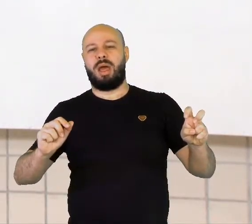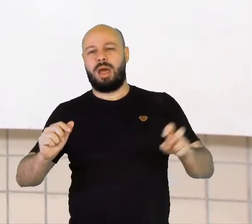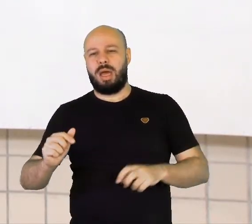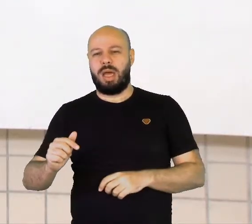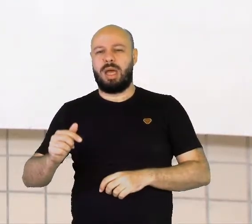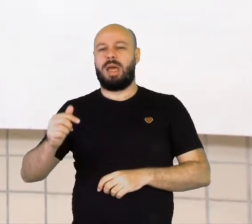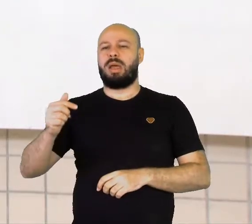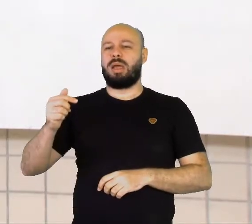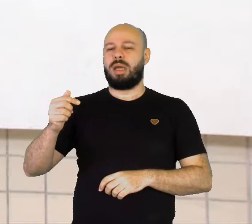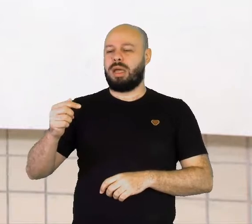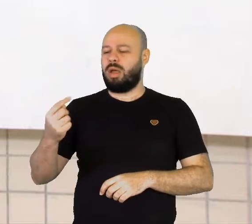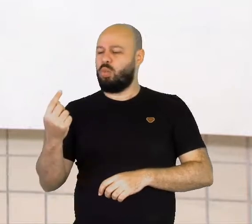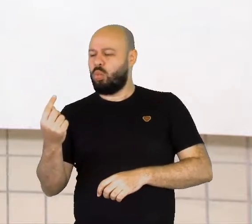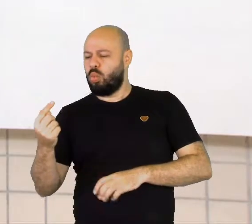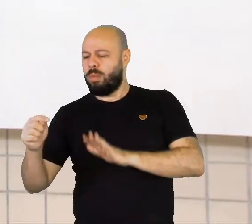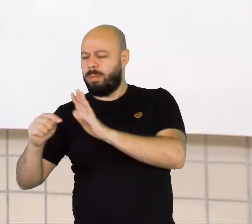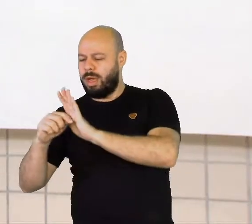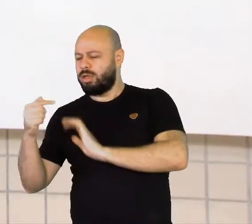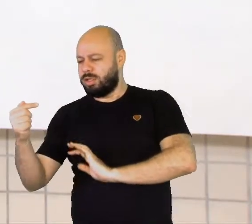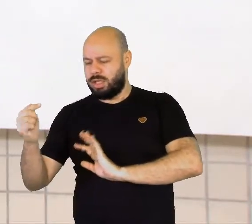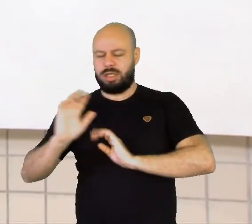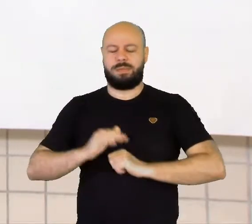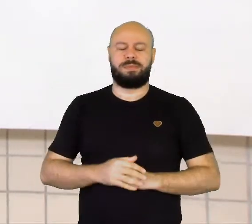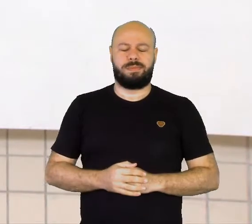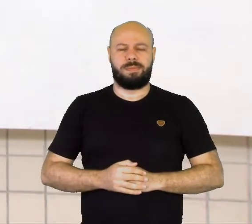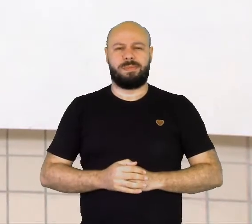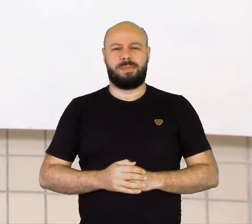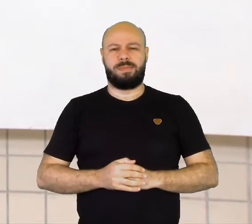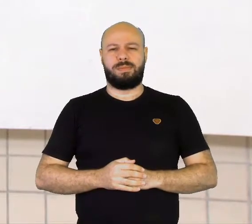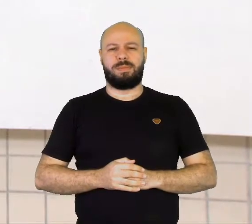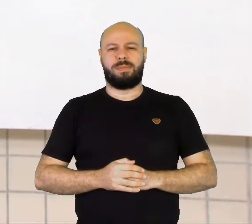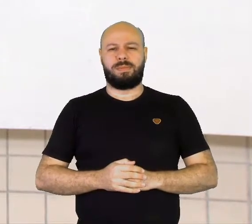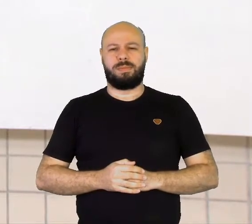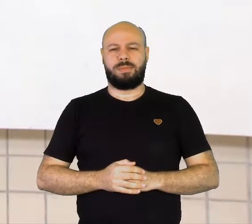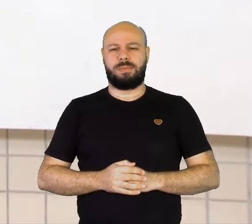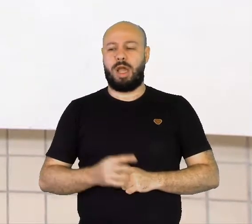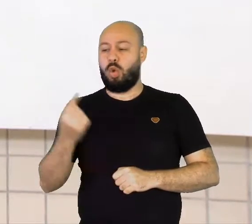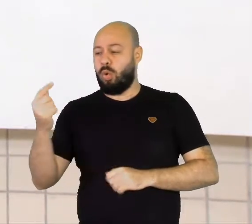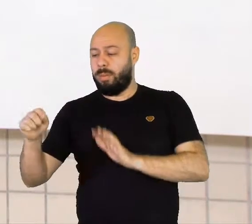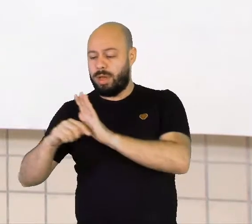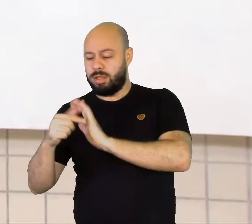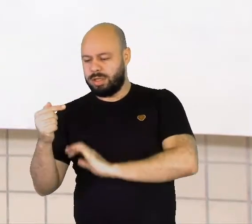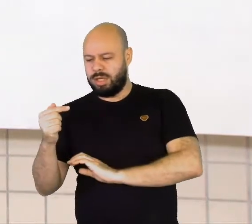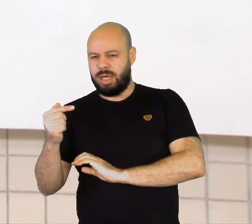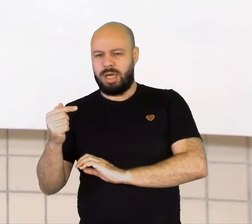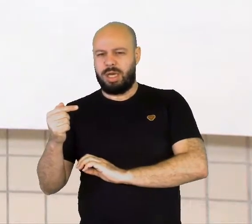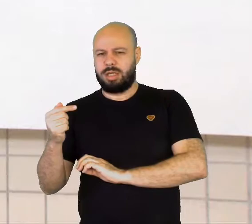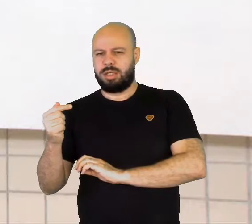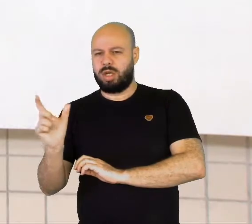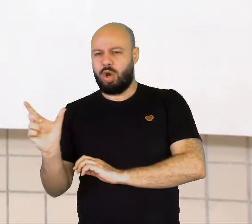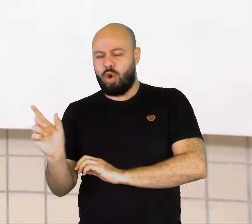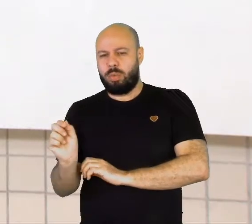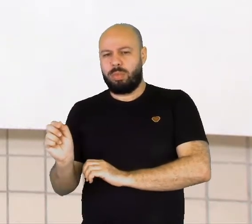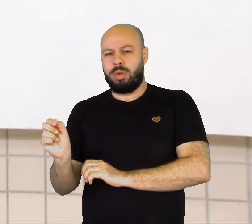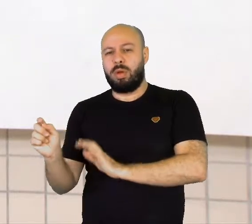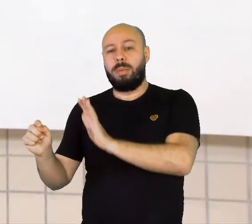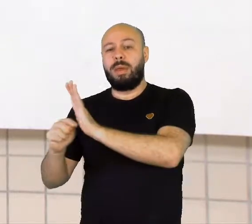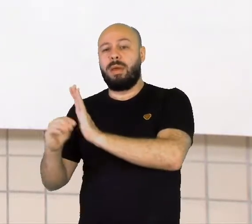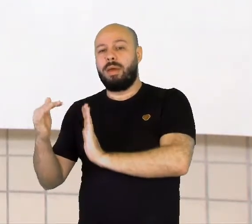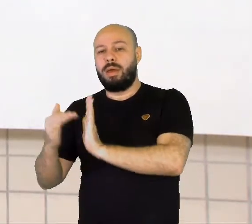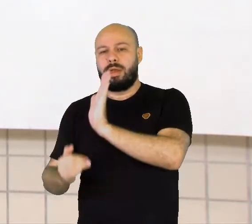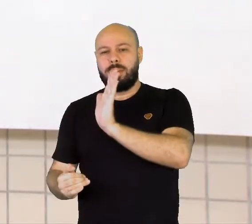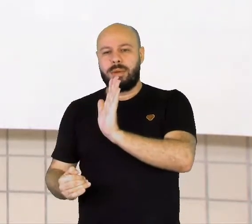segundo como menos 3x. 1 menos 7, sinais diferentes, subtraio. 7 menos